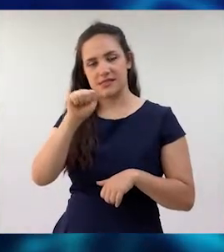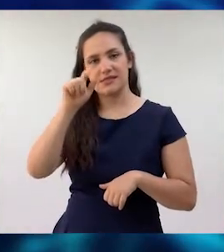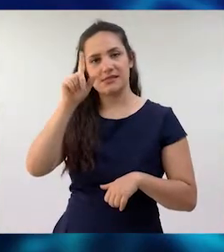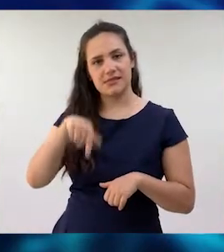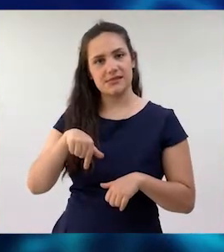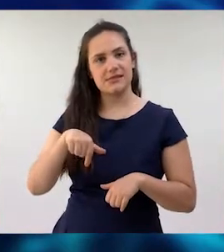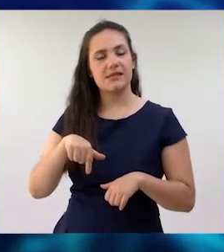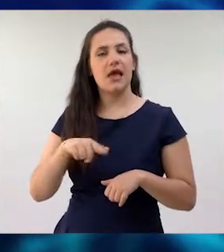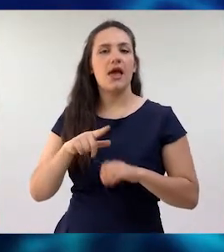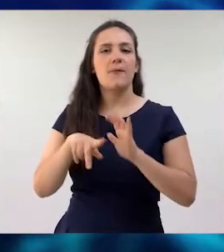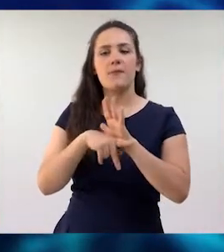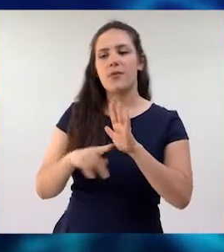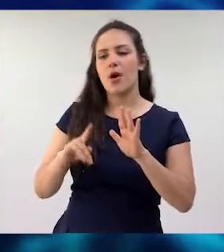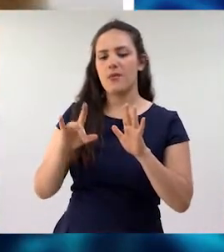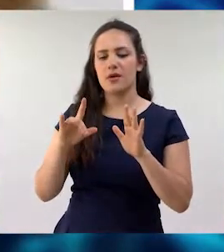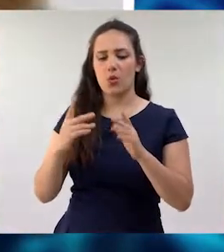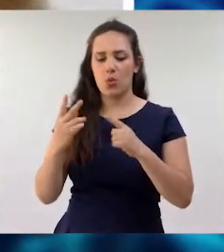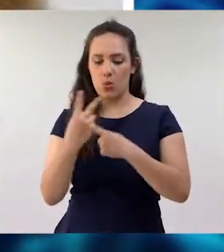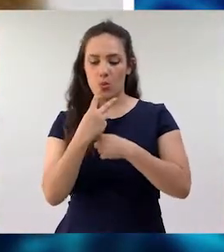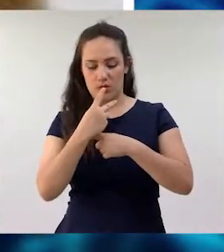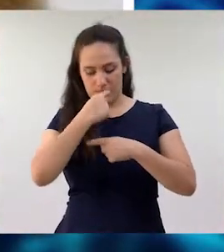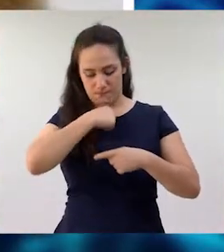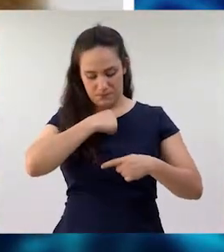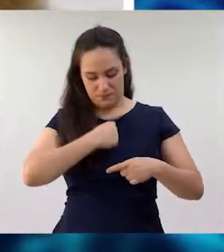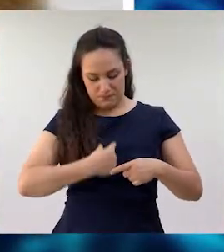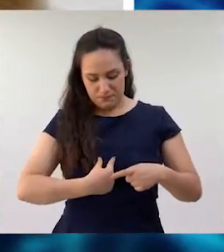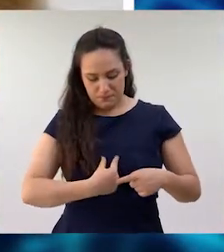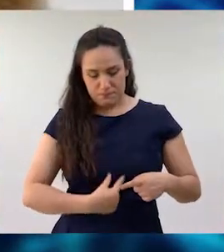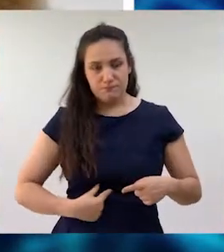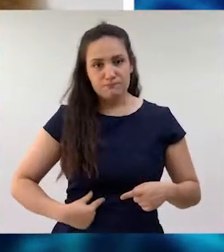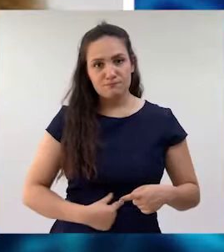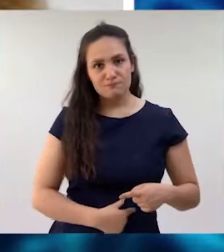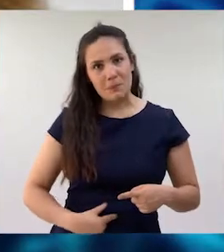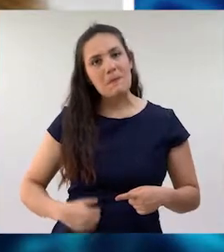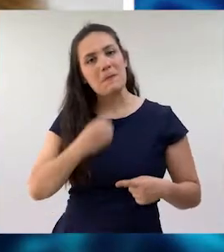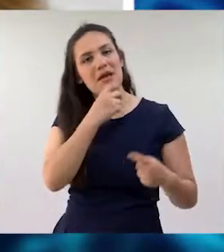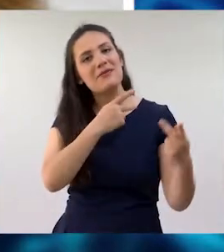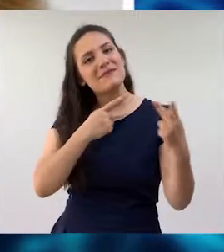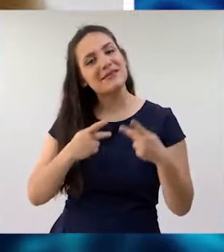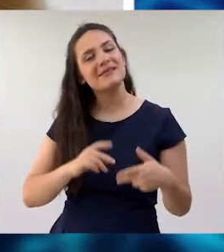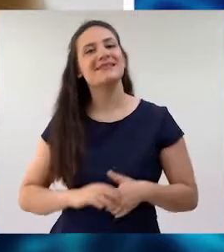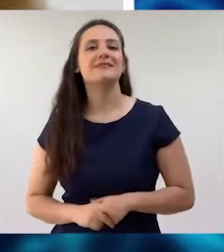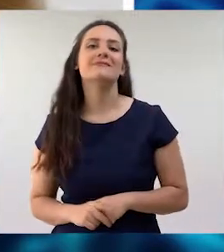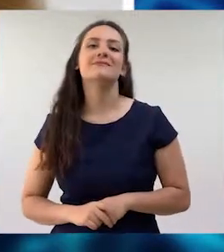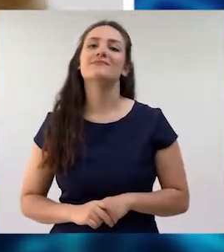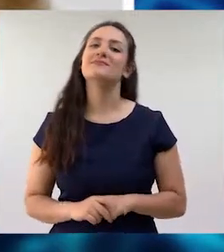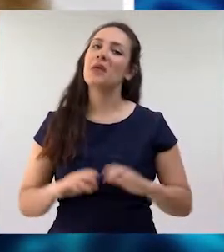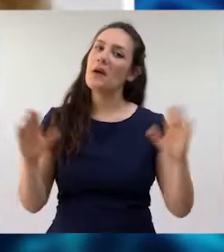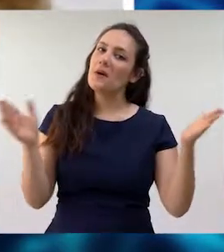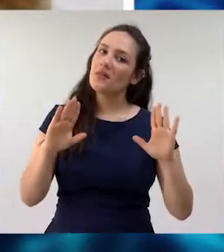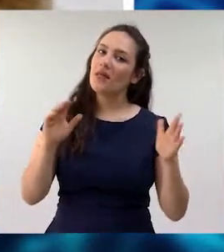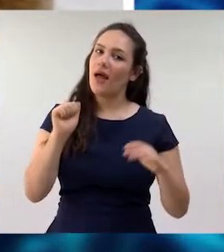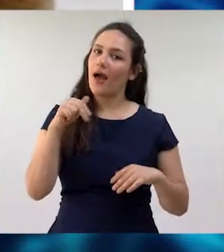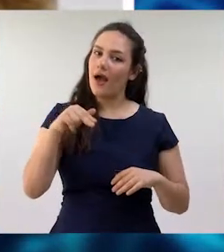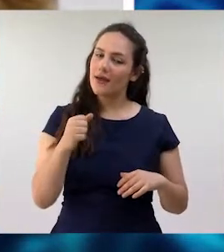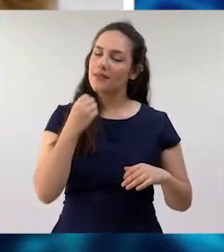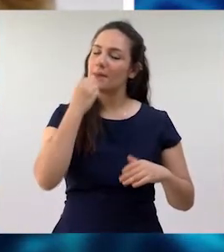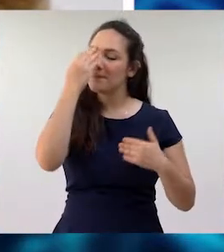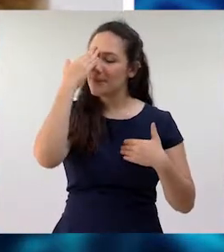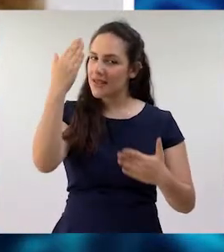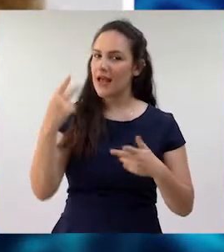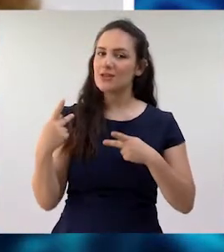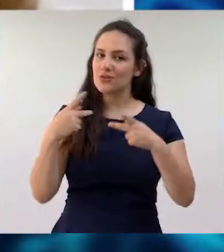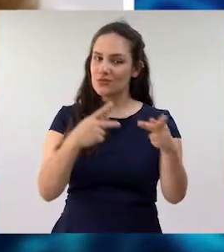endoscopista e ela é especialista em cirurgia do aparelho digestivo. Seja bem-vinda, doutora. Olá, Ana,